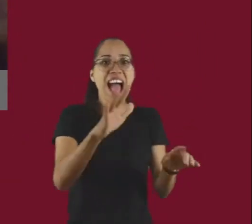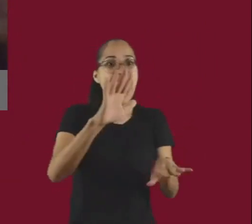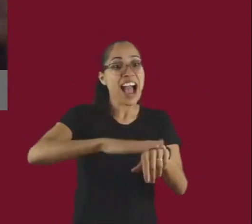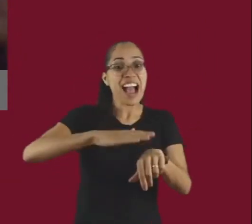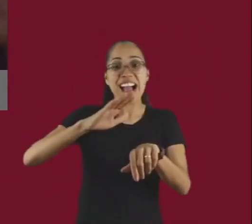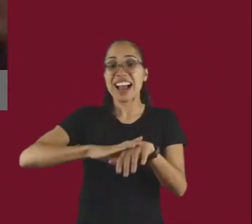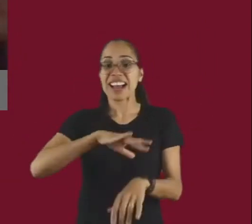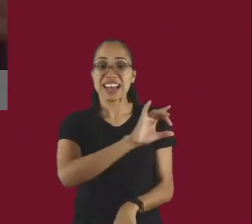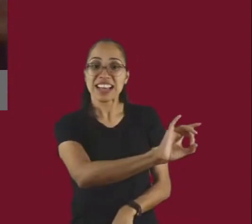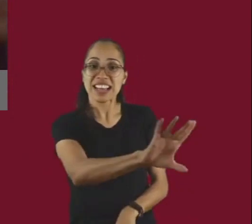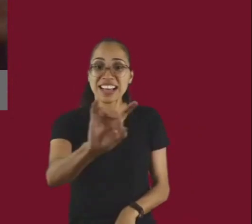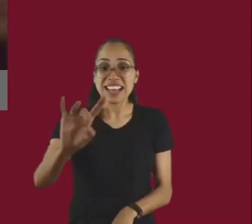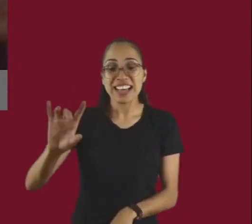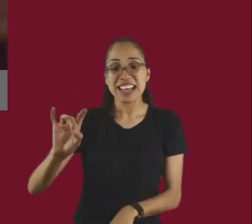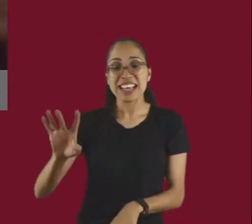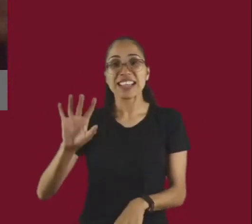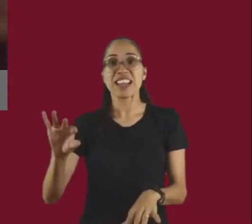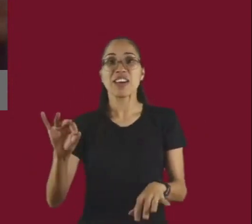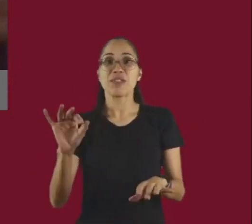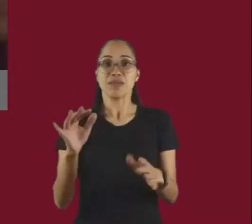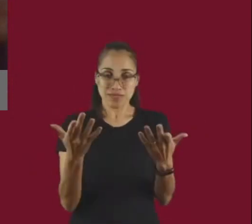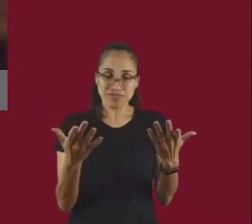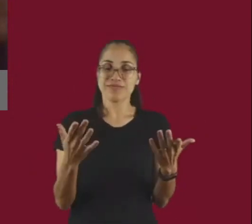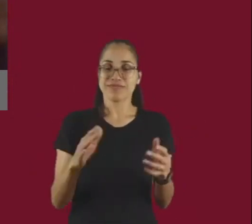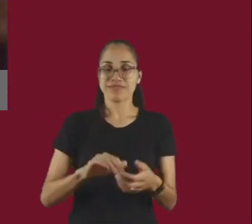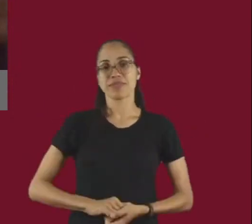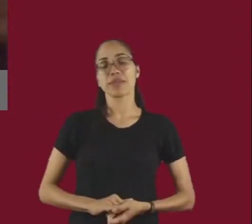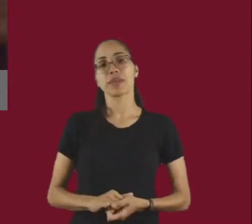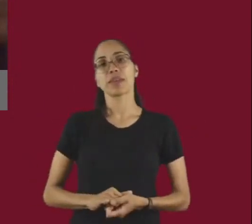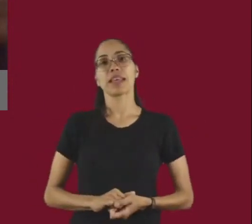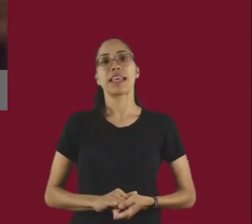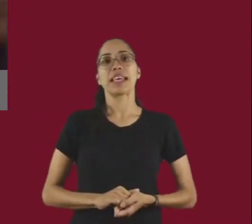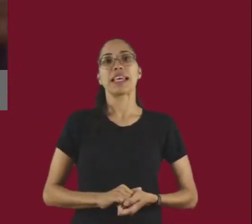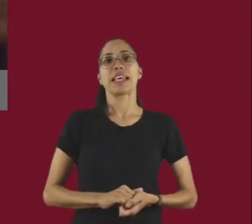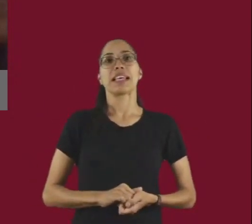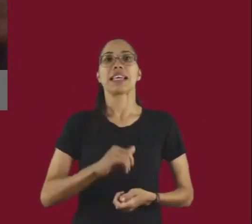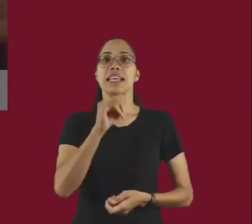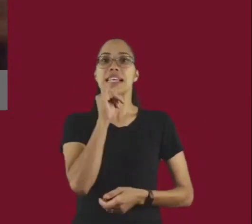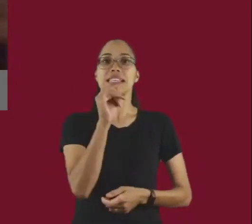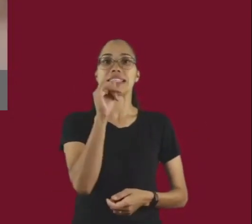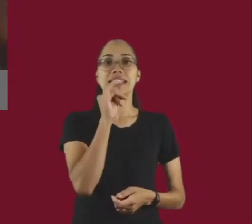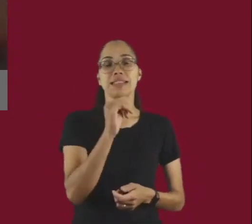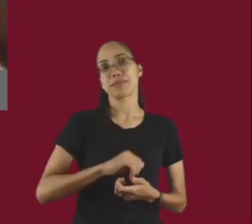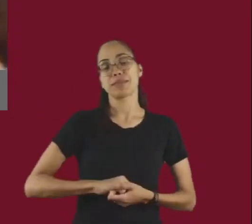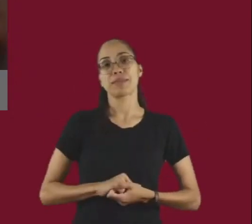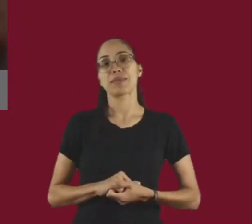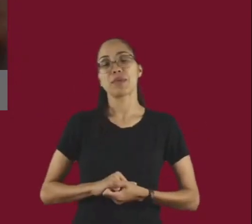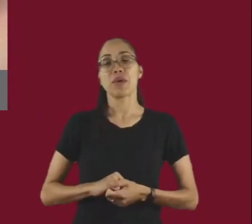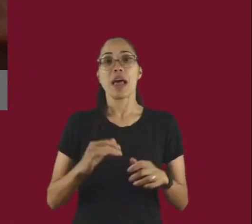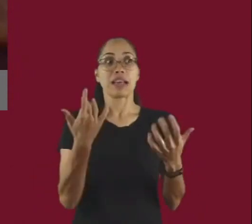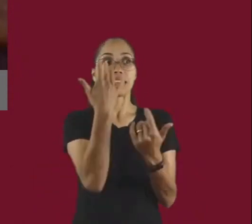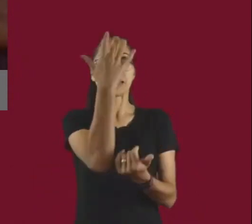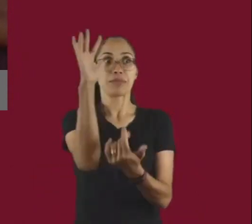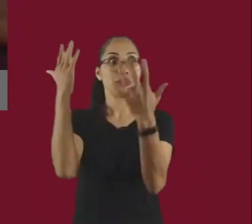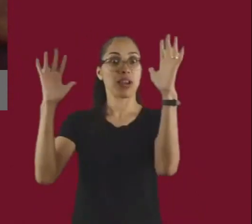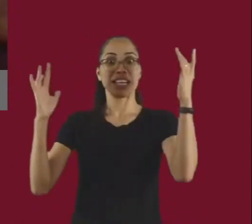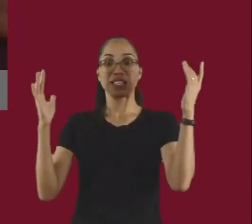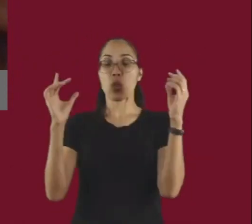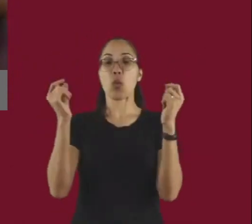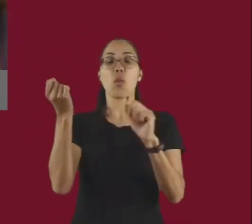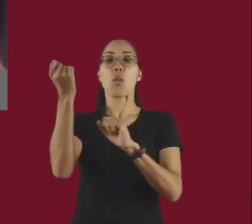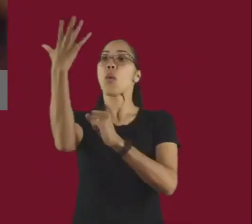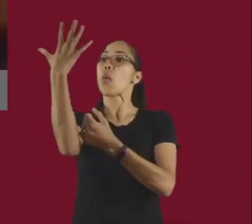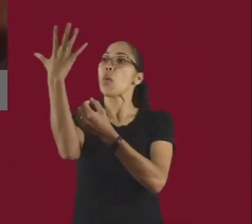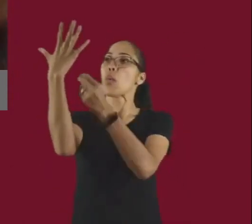o contrário do capitalismo. Né? Então, é o oposto. E aí essa parte que tu conta, né,